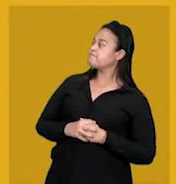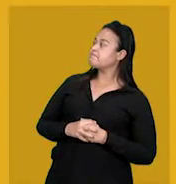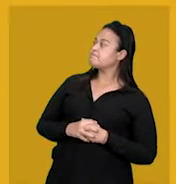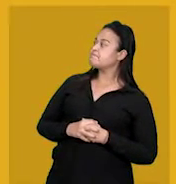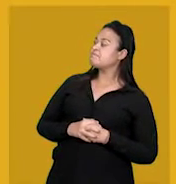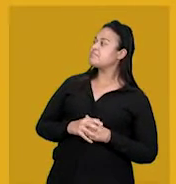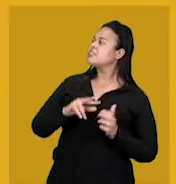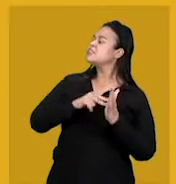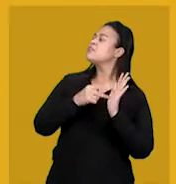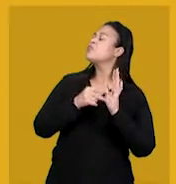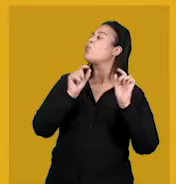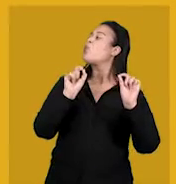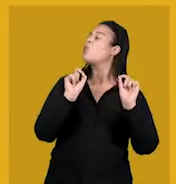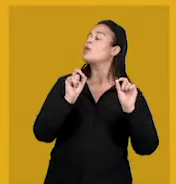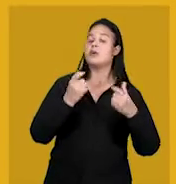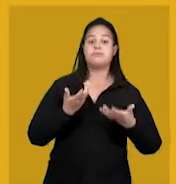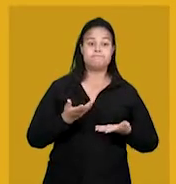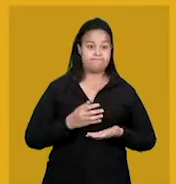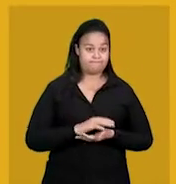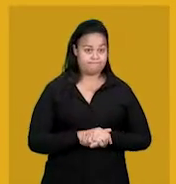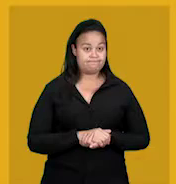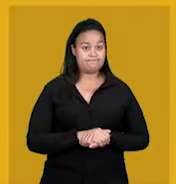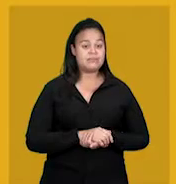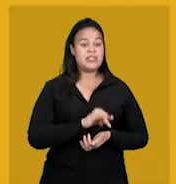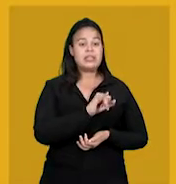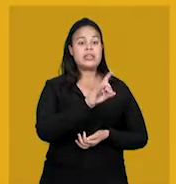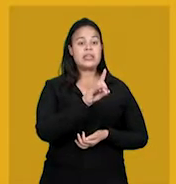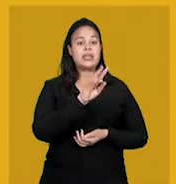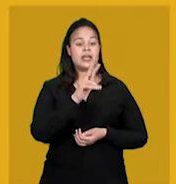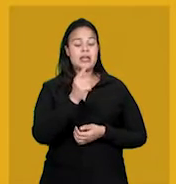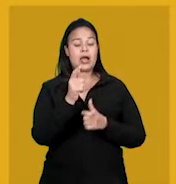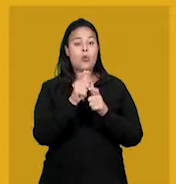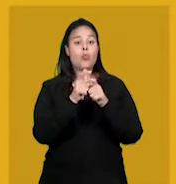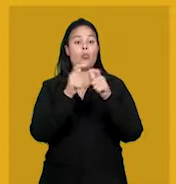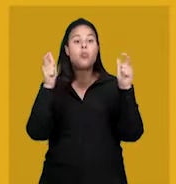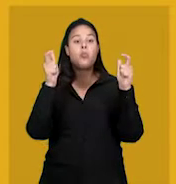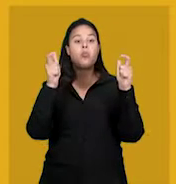o que isso significa? Significa que eu tenho IDH mais alto.